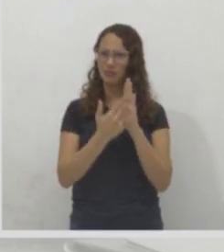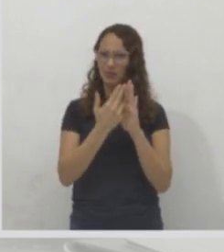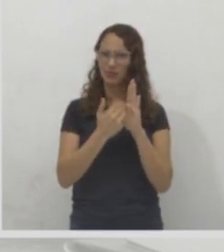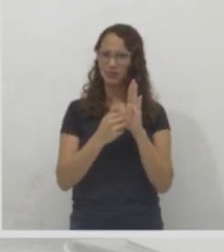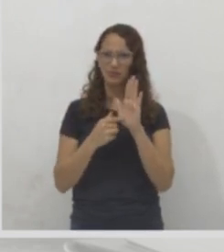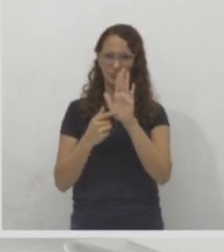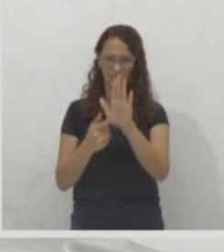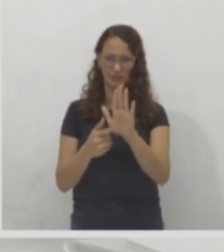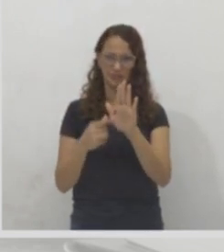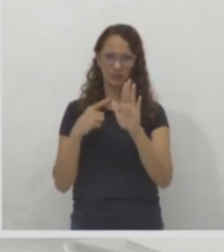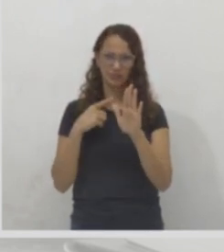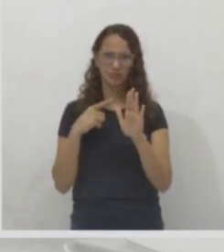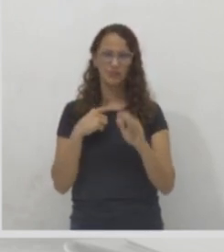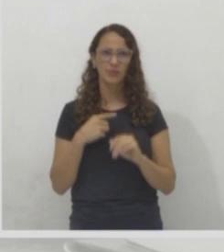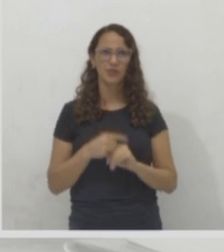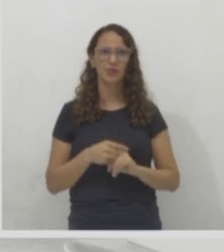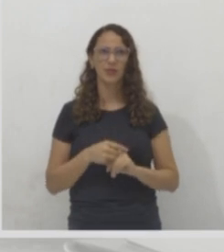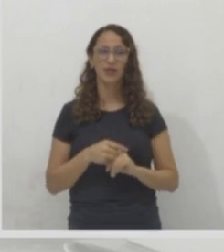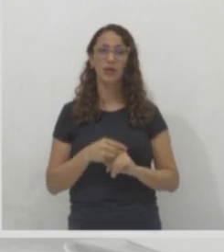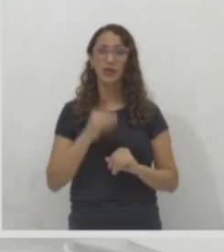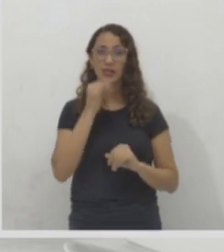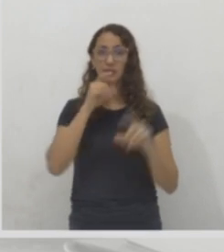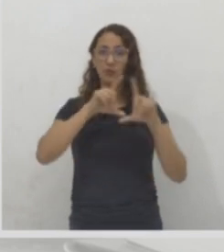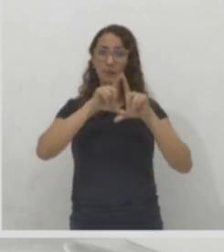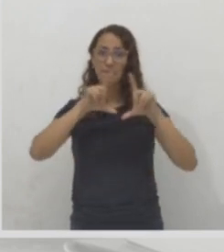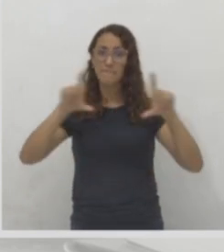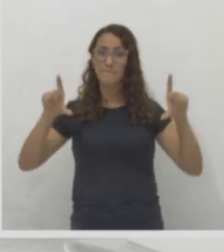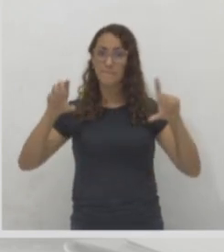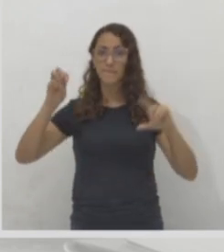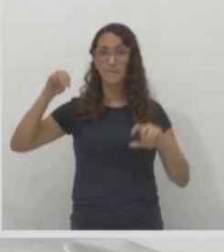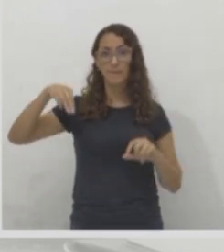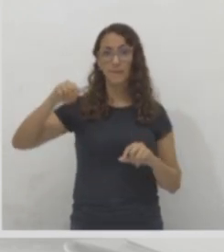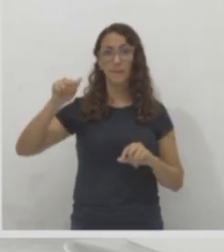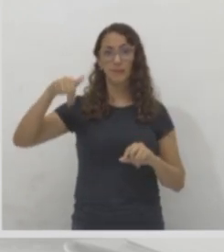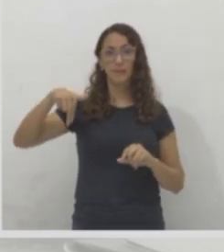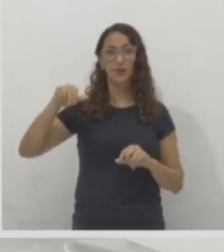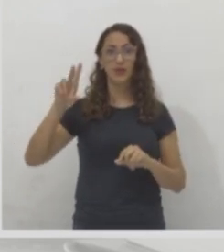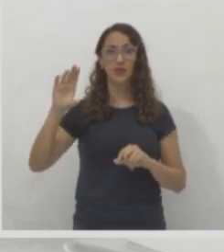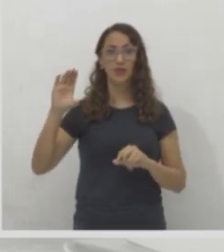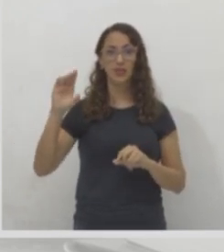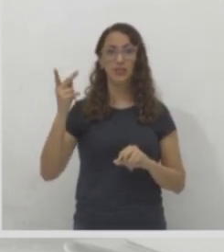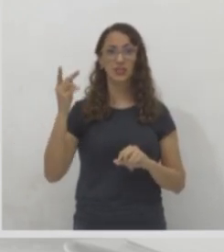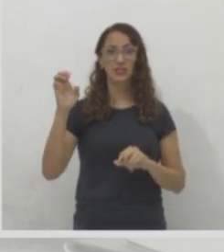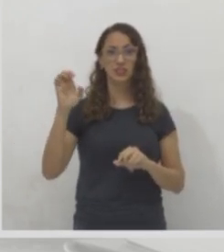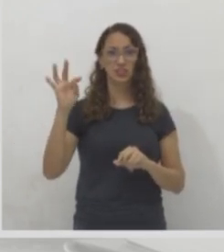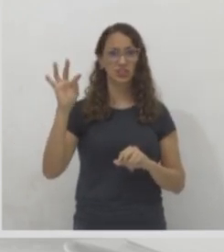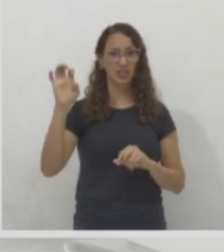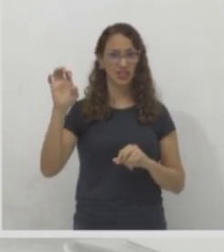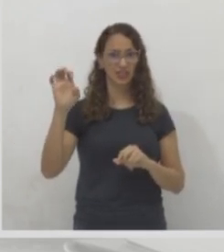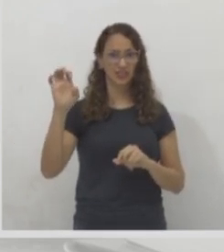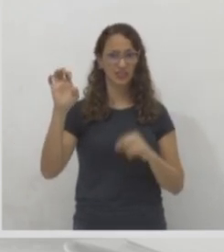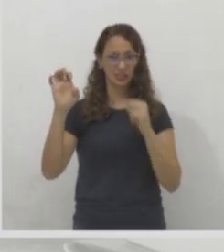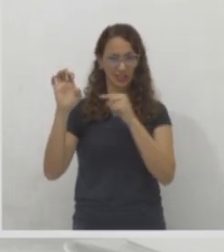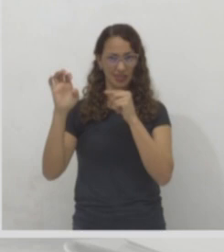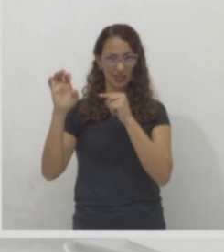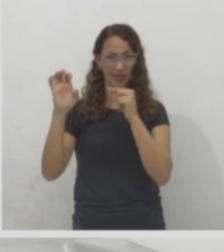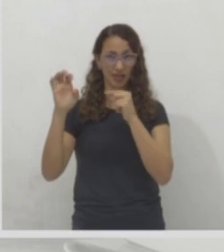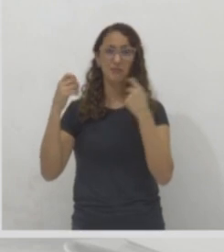Se eu não tivesse essa imagem, notem como ia ficar comprometida